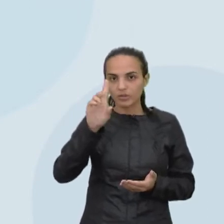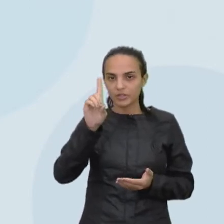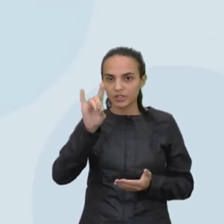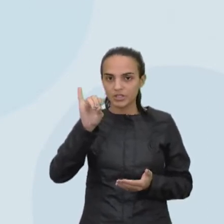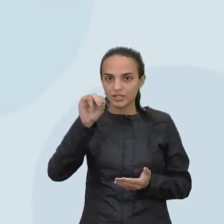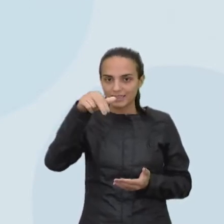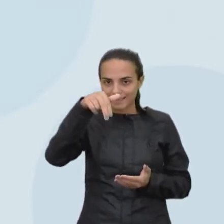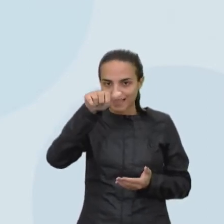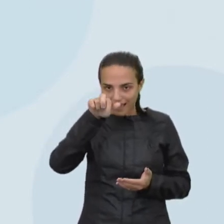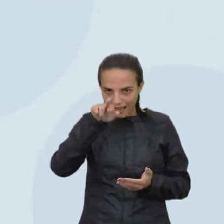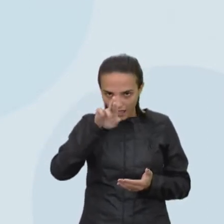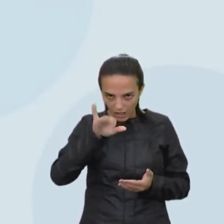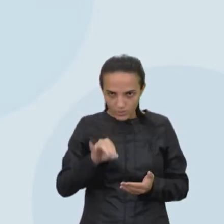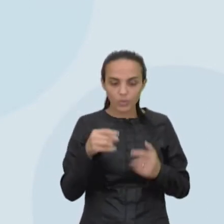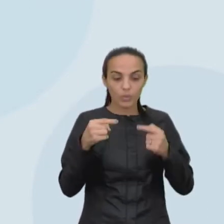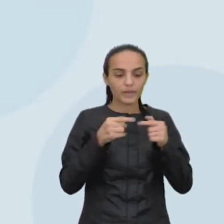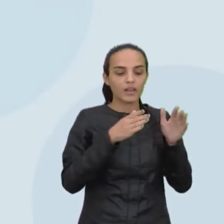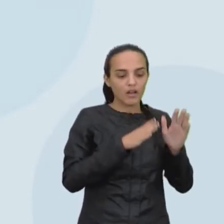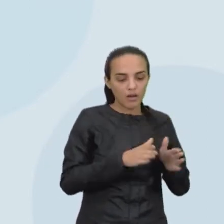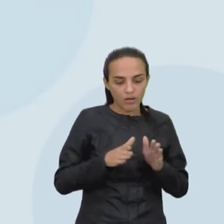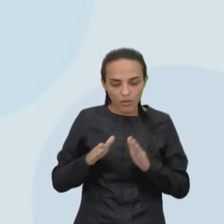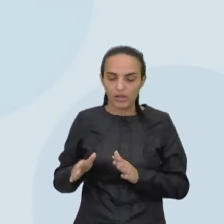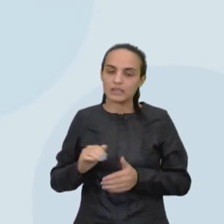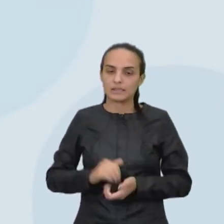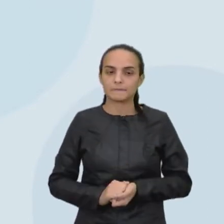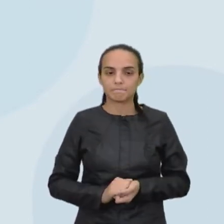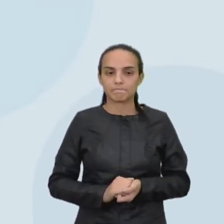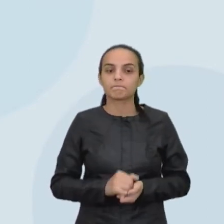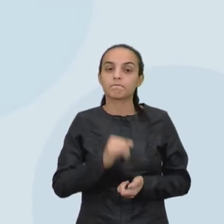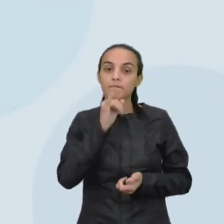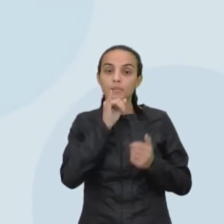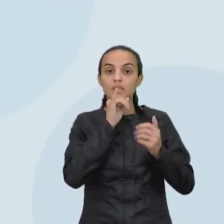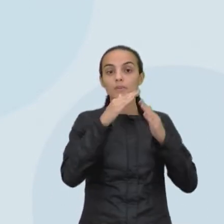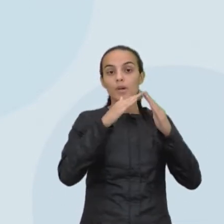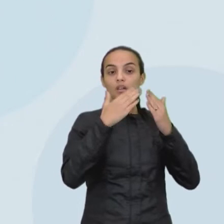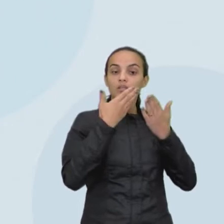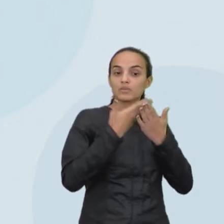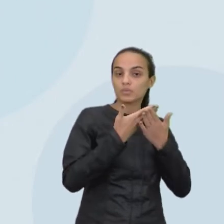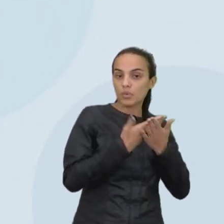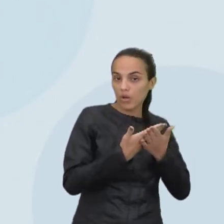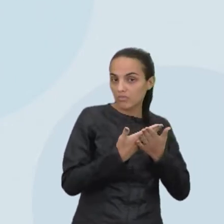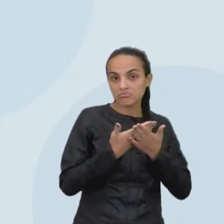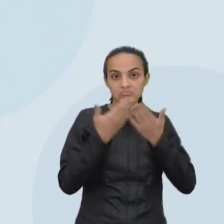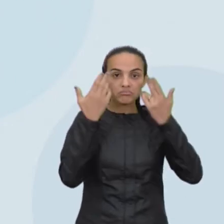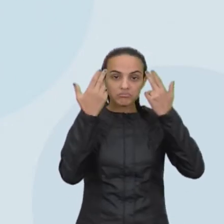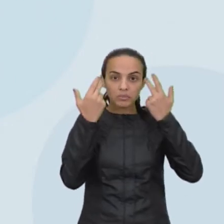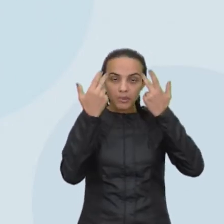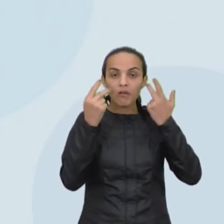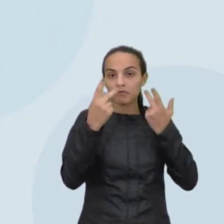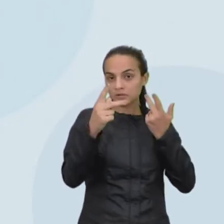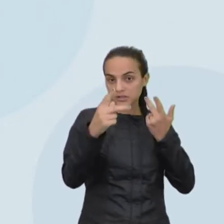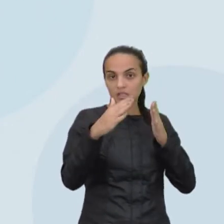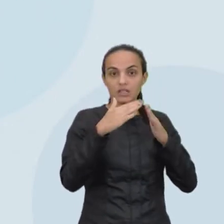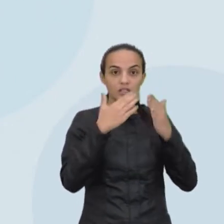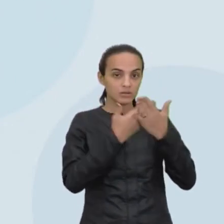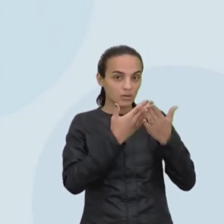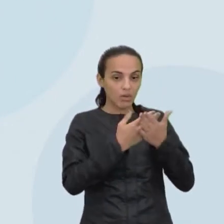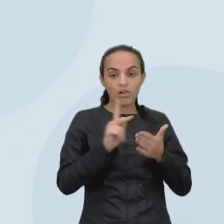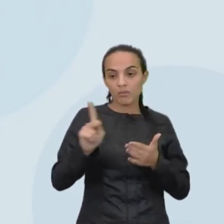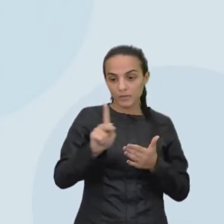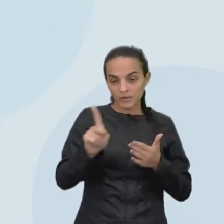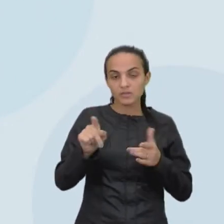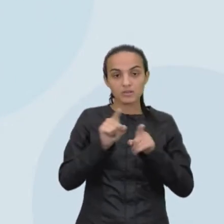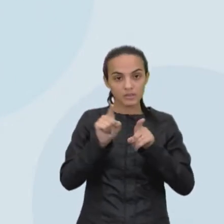vem de ordem, né? Primeiro, segundo e assim por diante. A escolaridade é muito, muito comum, né? Você que está na escola, professor também,